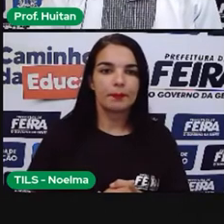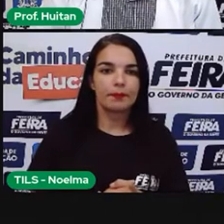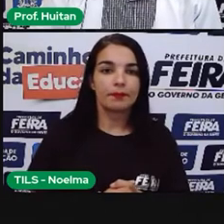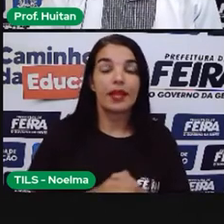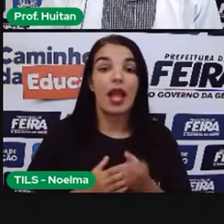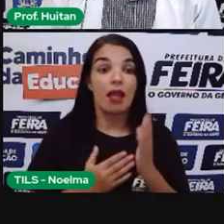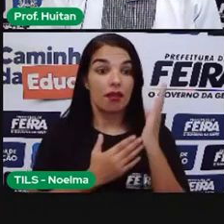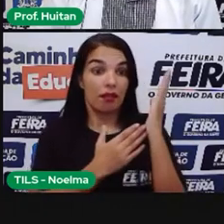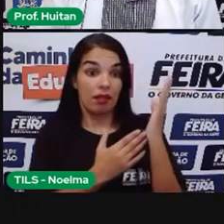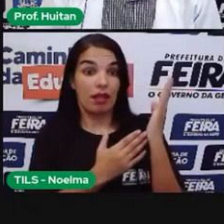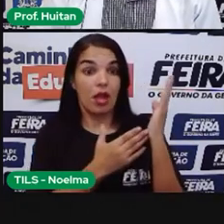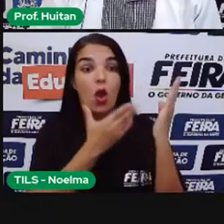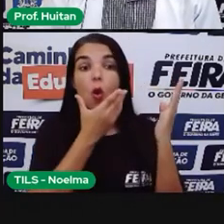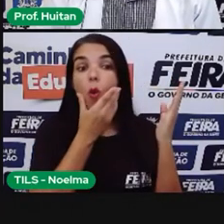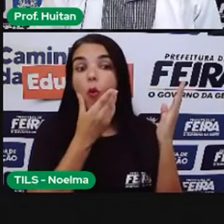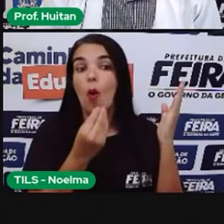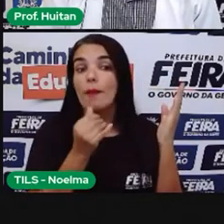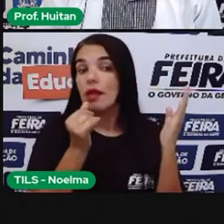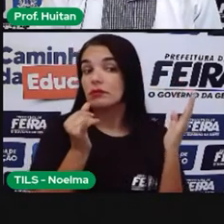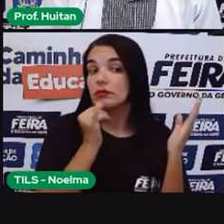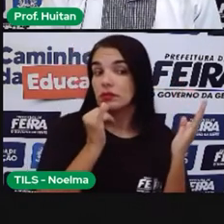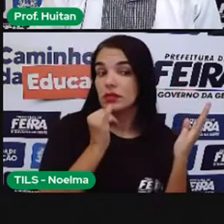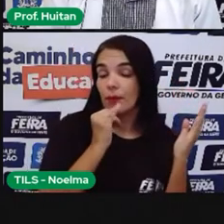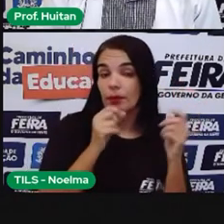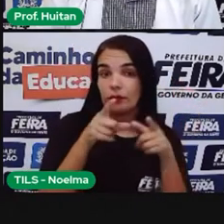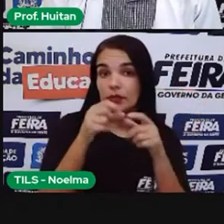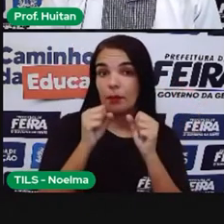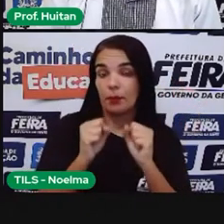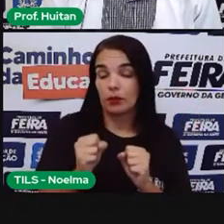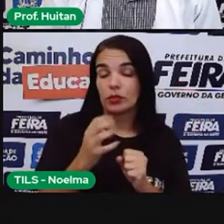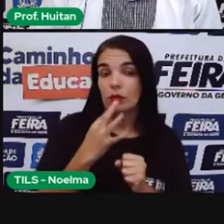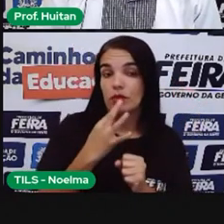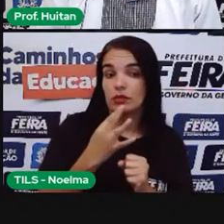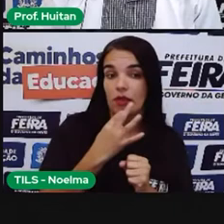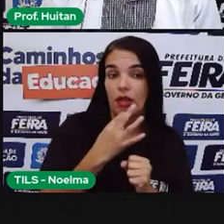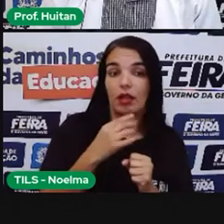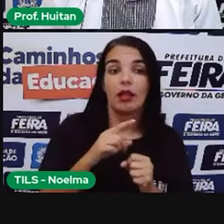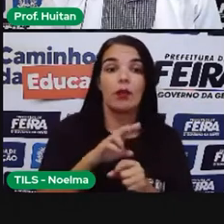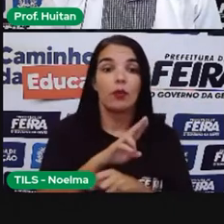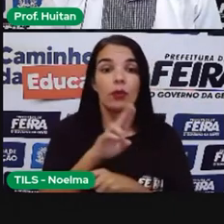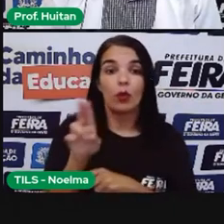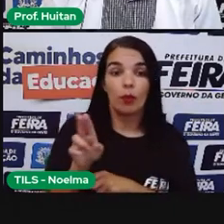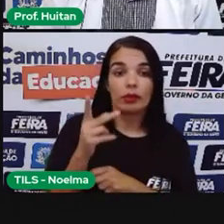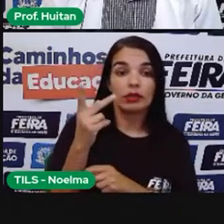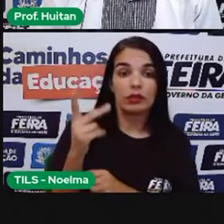Esse aí é o exemplo de um compositor,